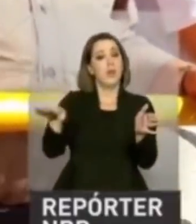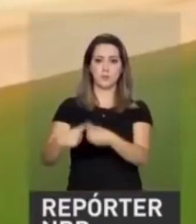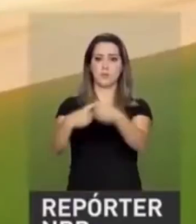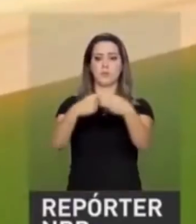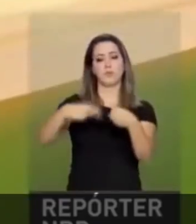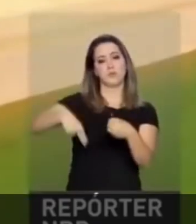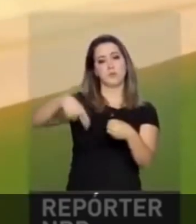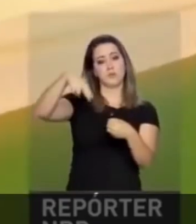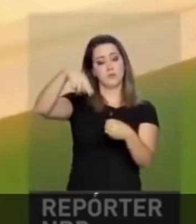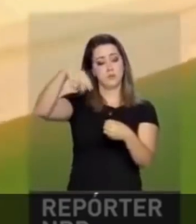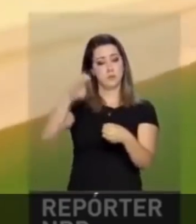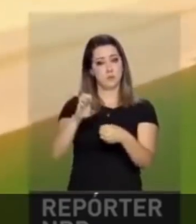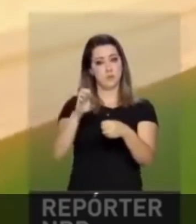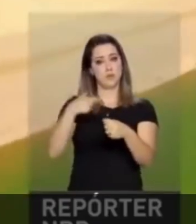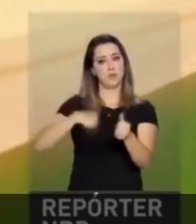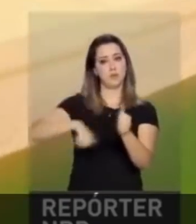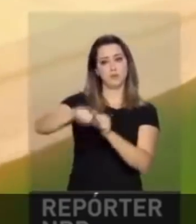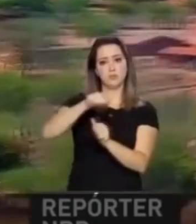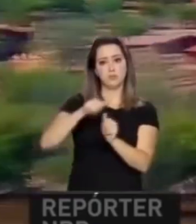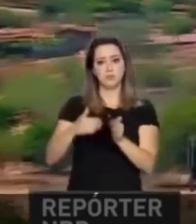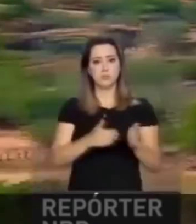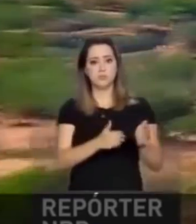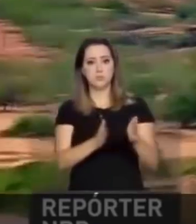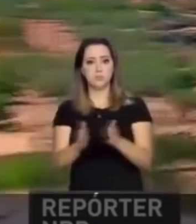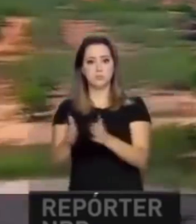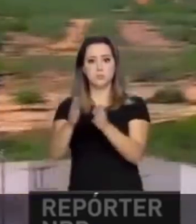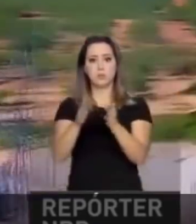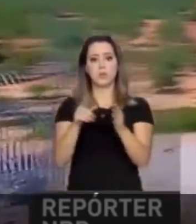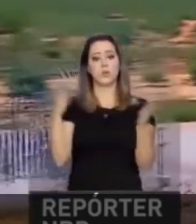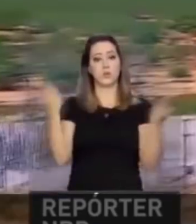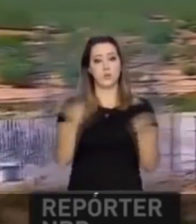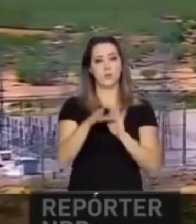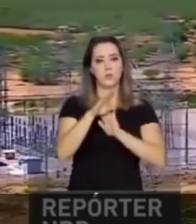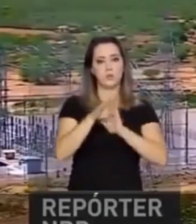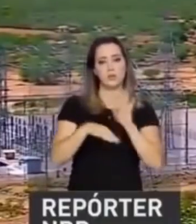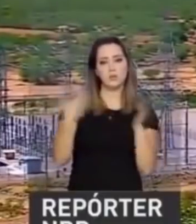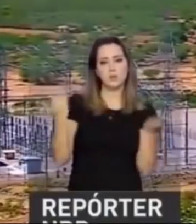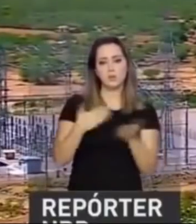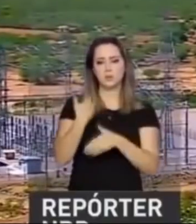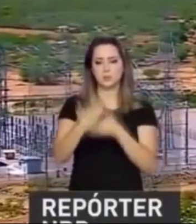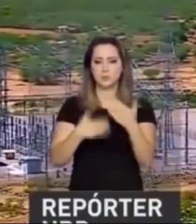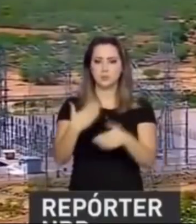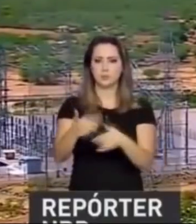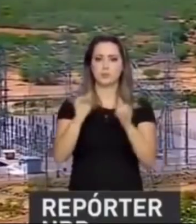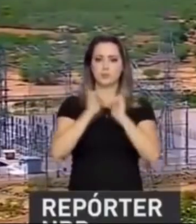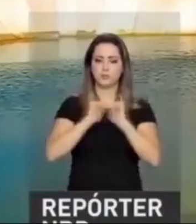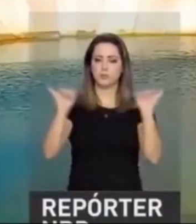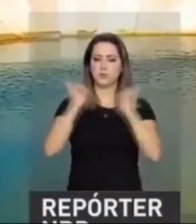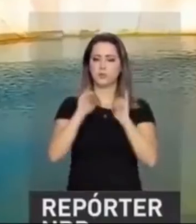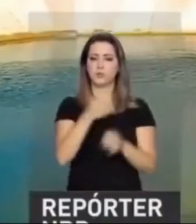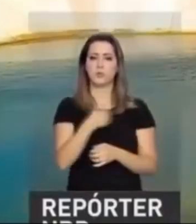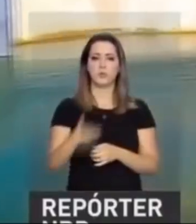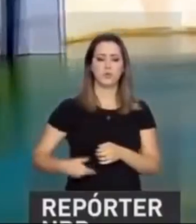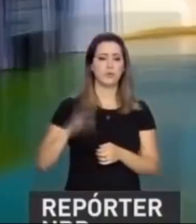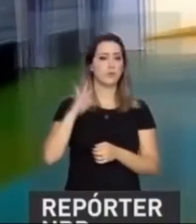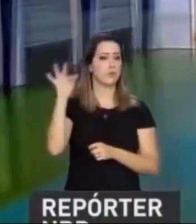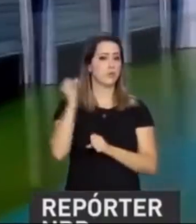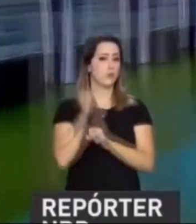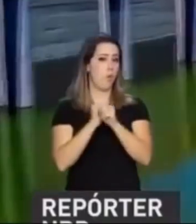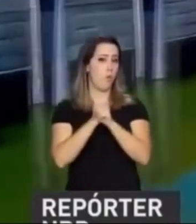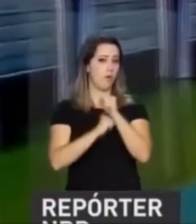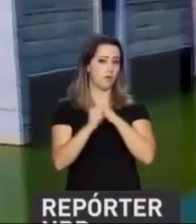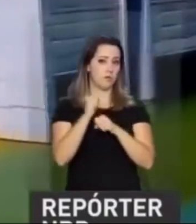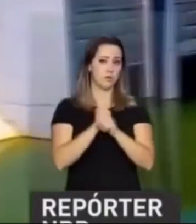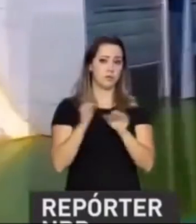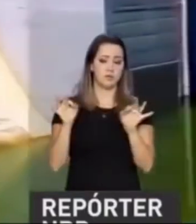Rio Paraíba. A transposição do São Francisco faz parte do Agora é Avançar, lançado pelo governo federal ano passado e